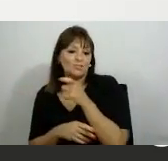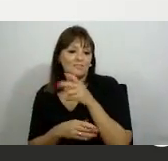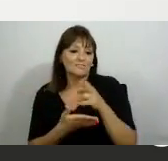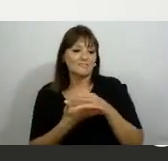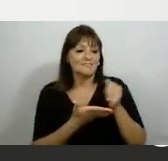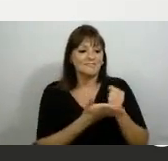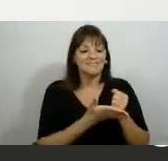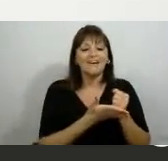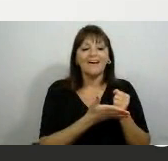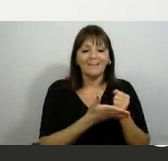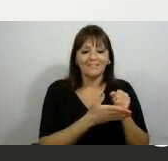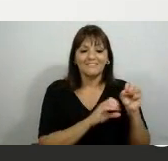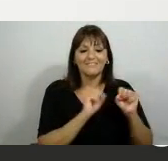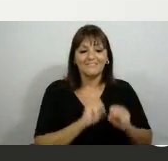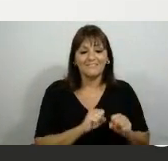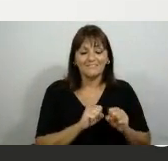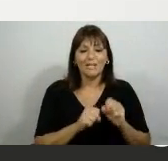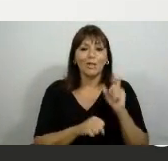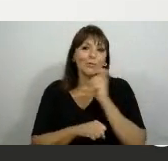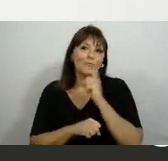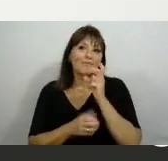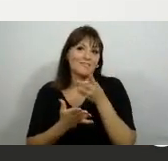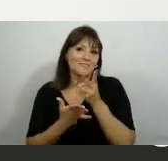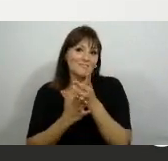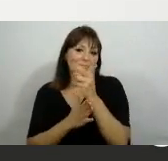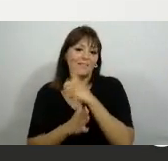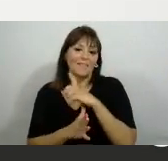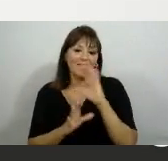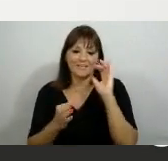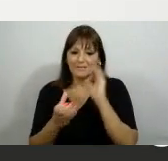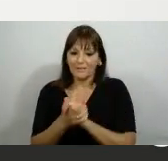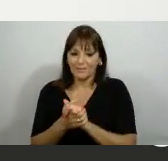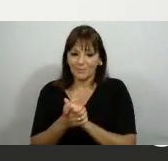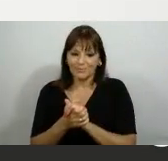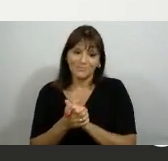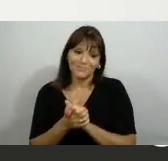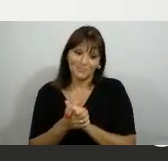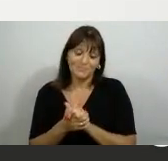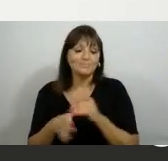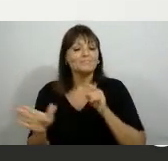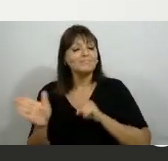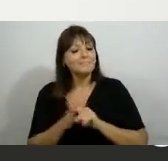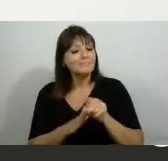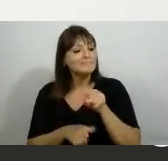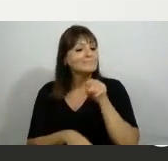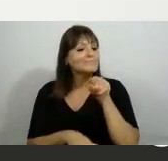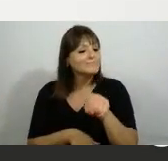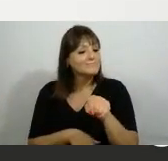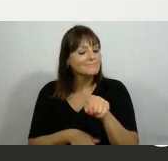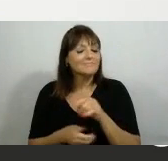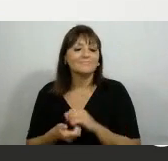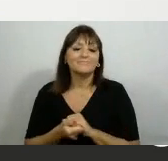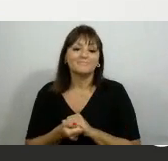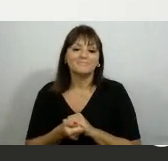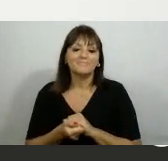casamento. E aí, eu pergunto para vocês. Deixa eu passar o slide